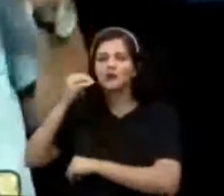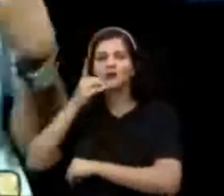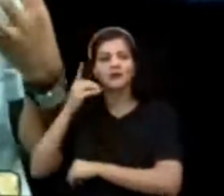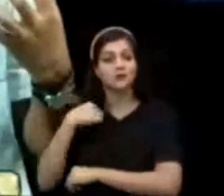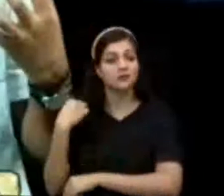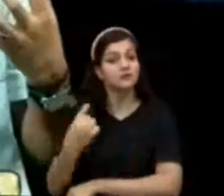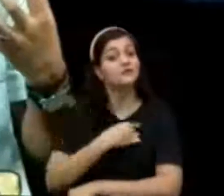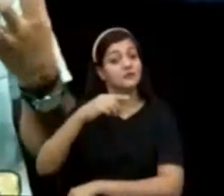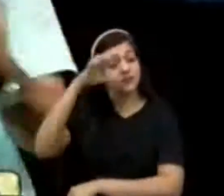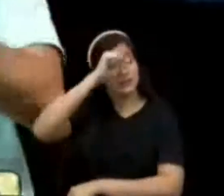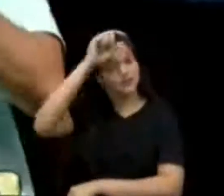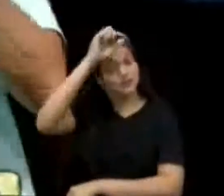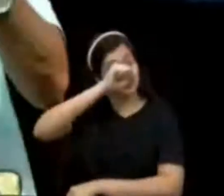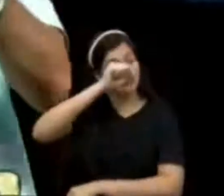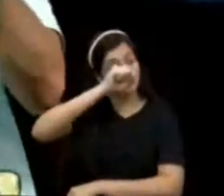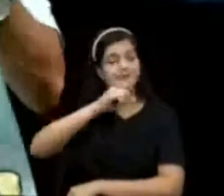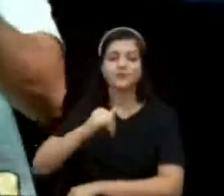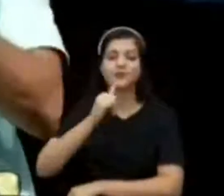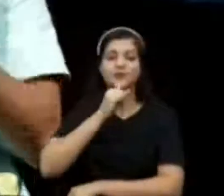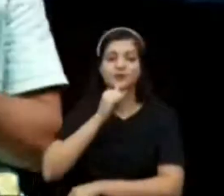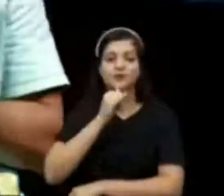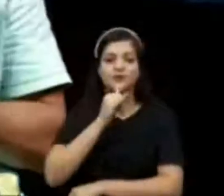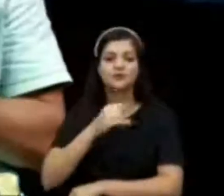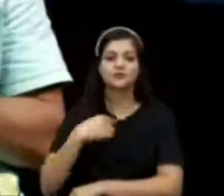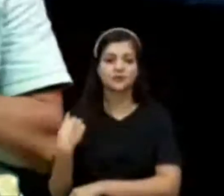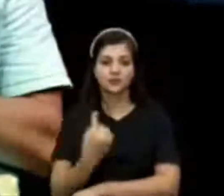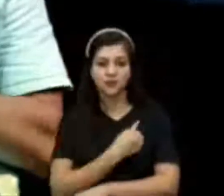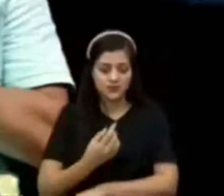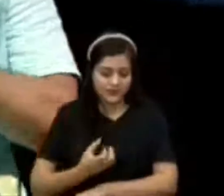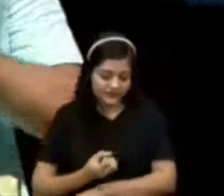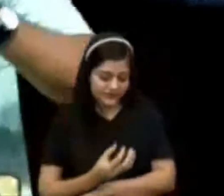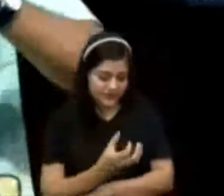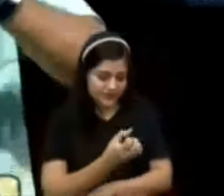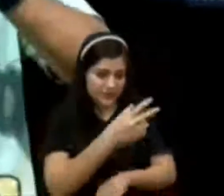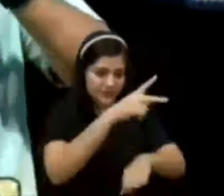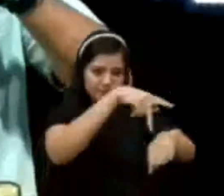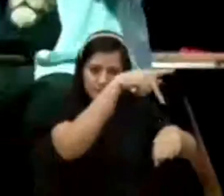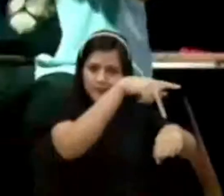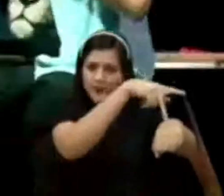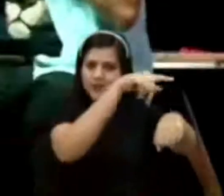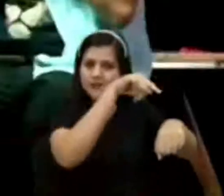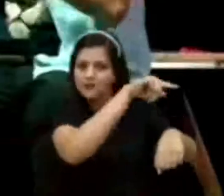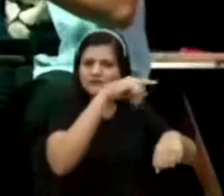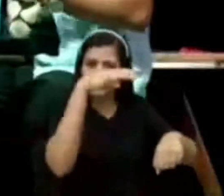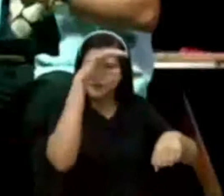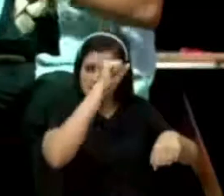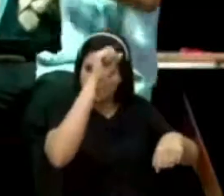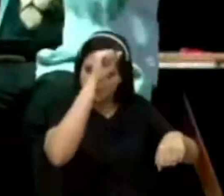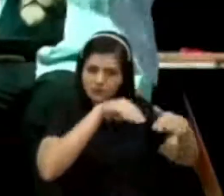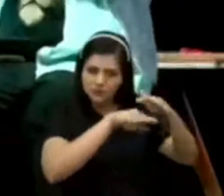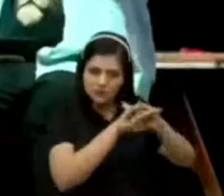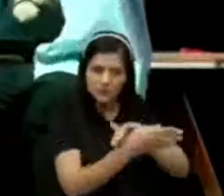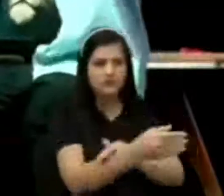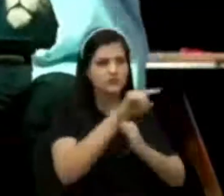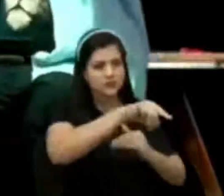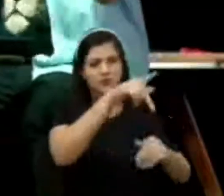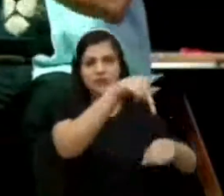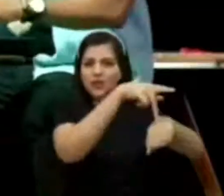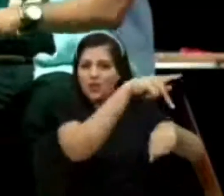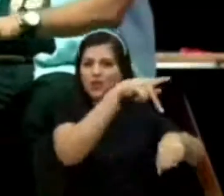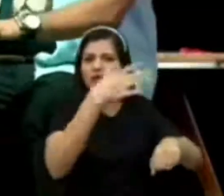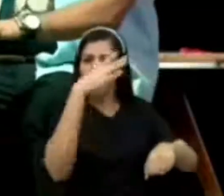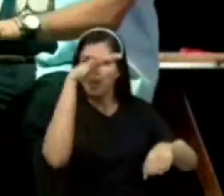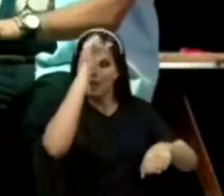gente viaja para um país, a gente vai aprender os costumes daquele país. Nós vamos aprender a ser como aquele país, a comer as comidas